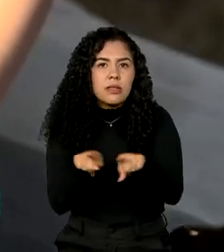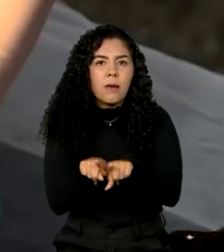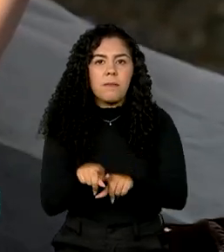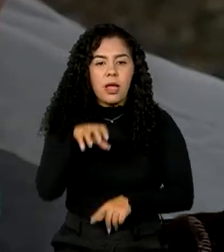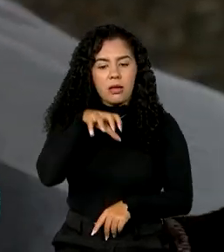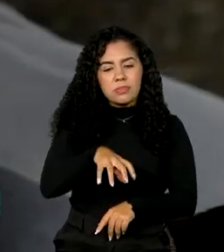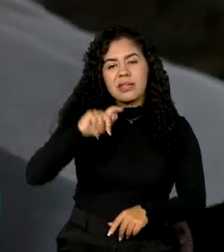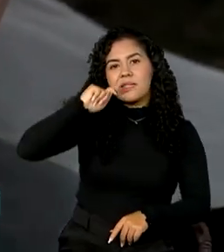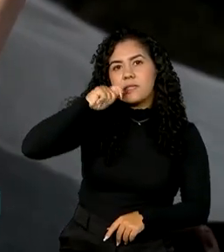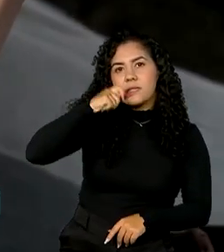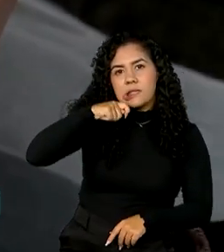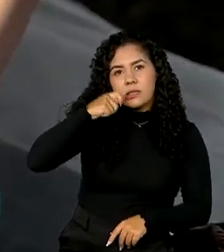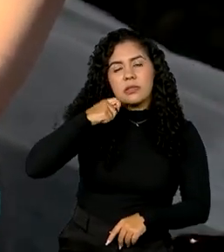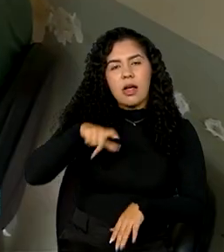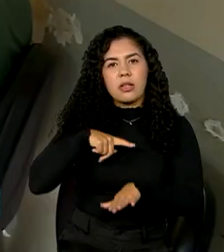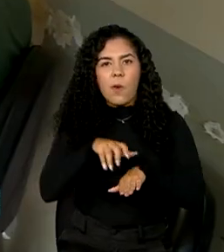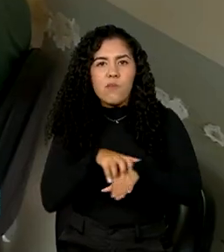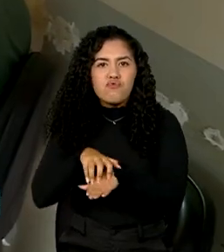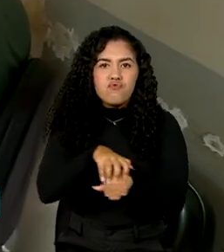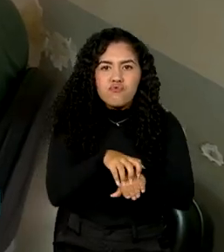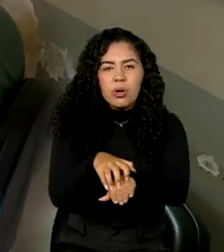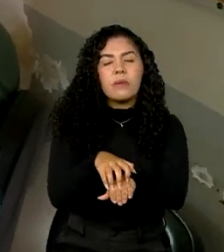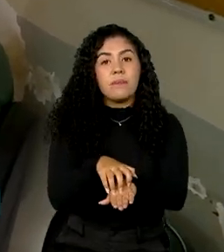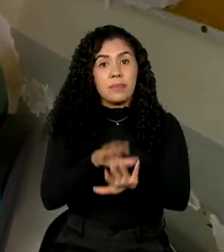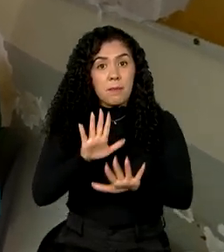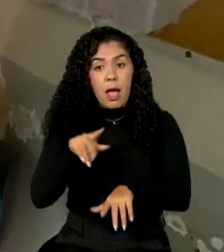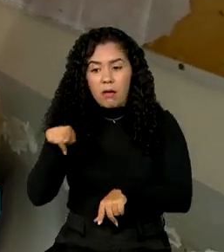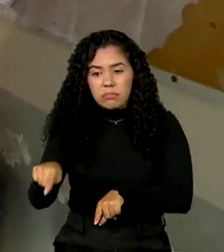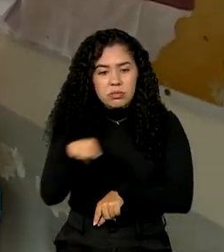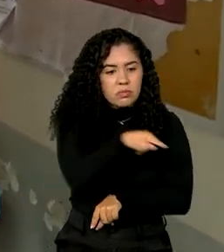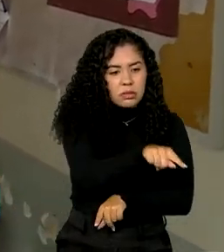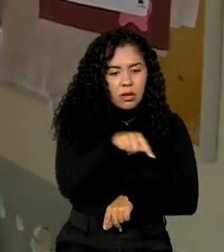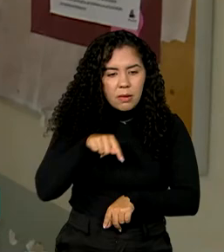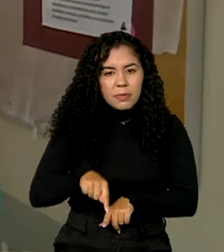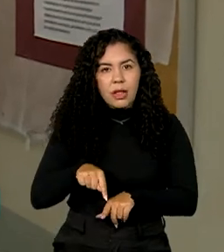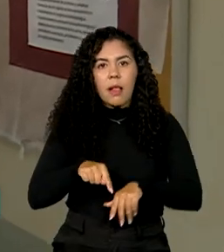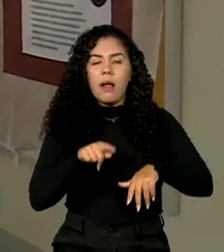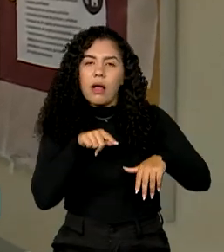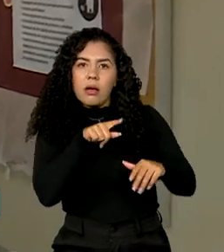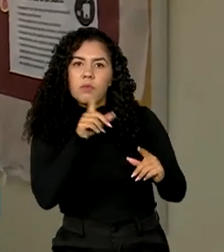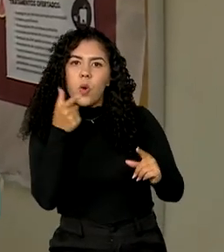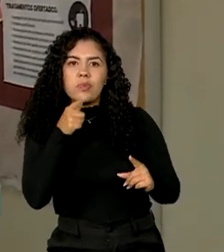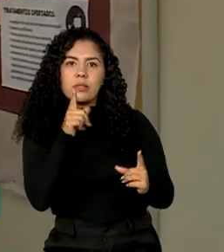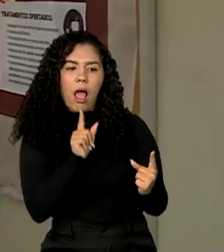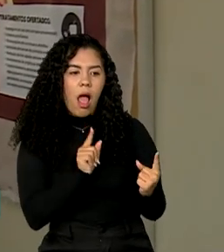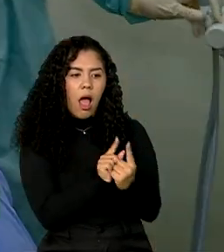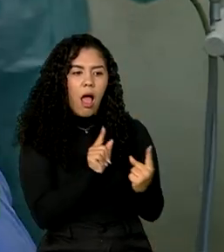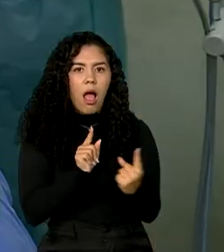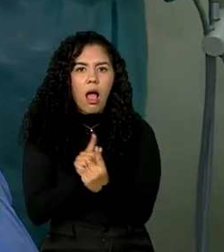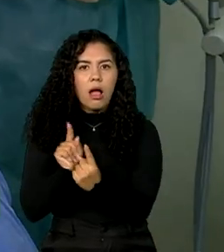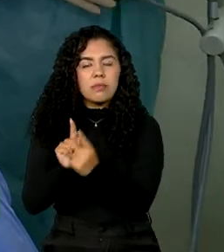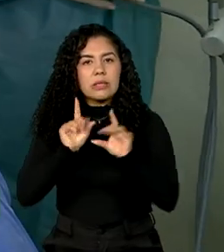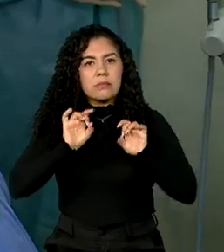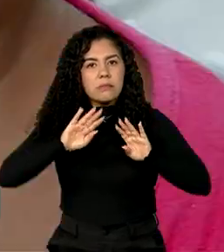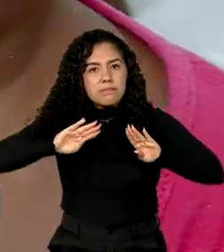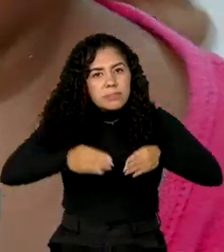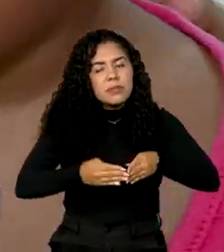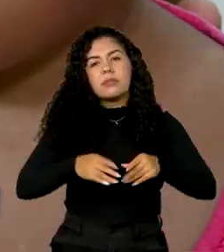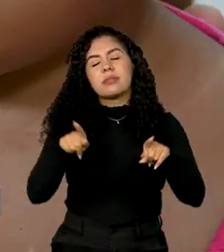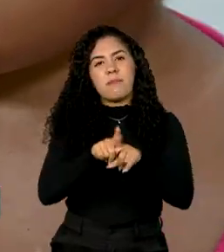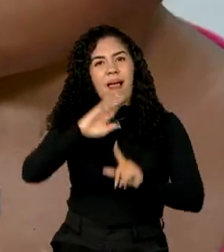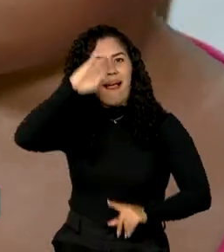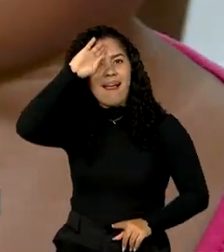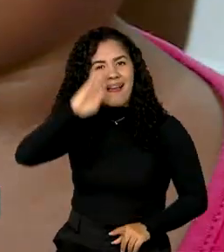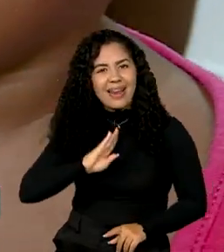unidades odontológicas móveis. Um a um, os pacientes recebem um atendimento especializado e gratuito,